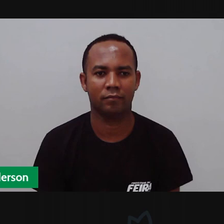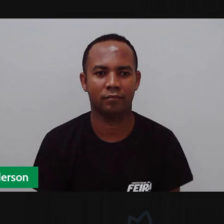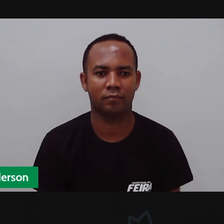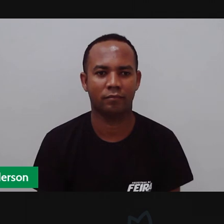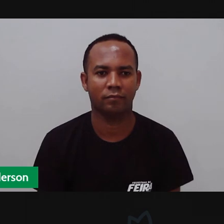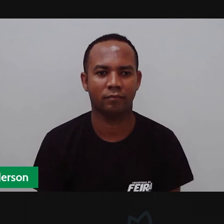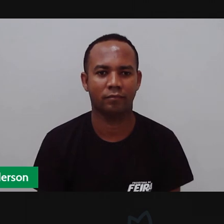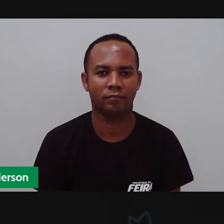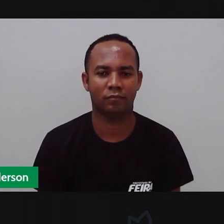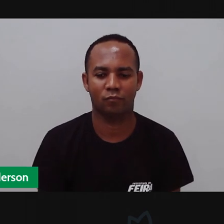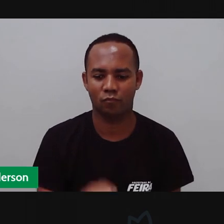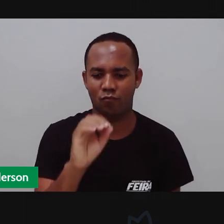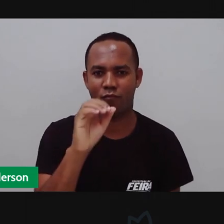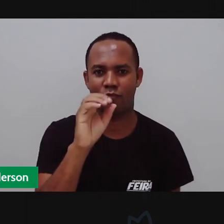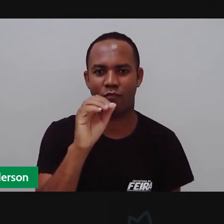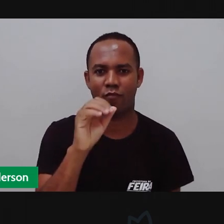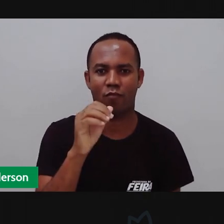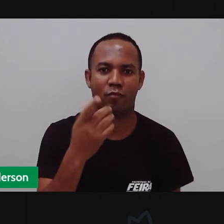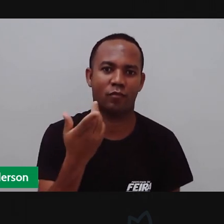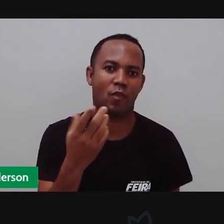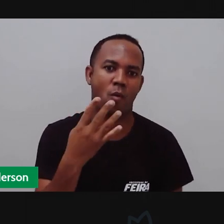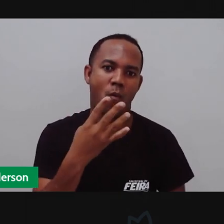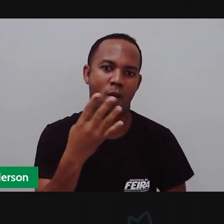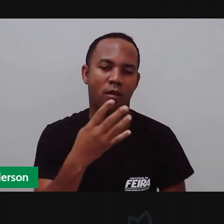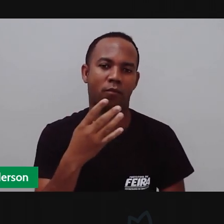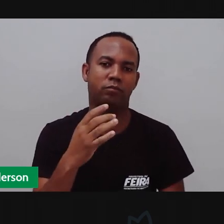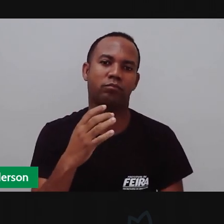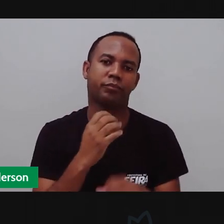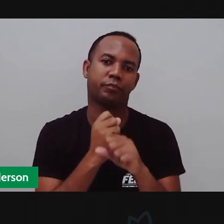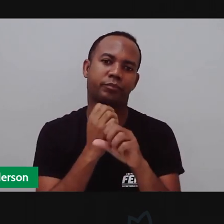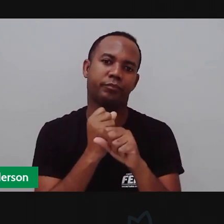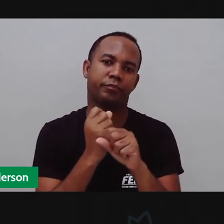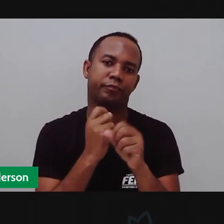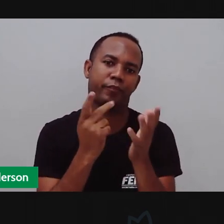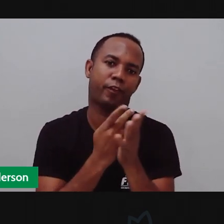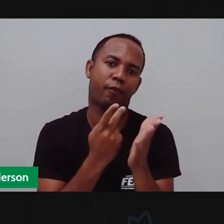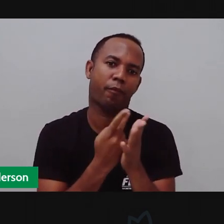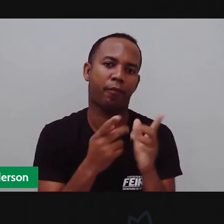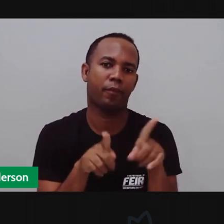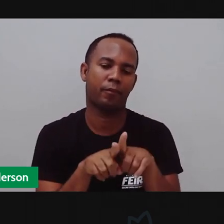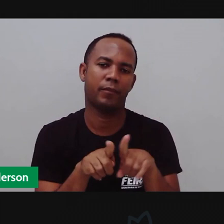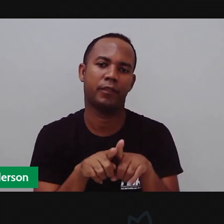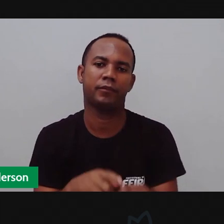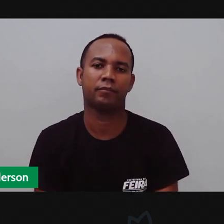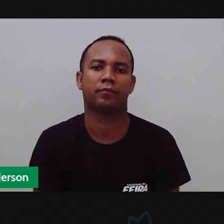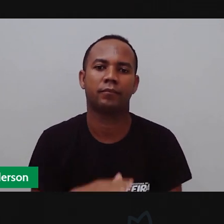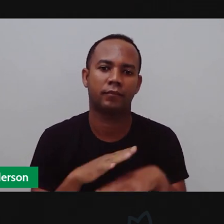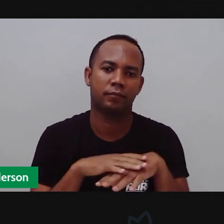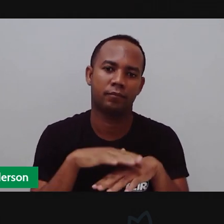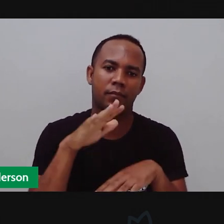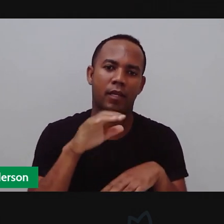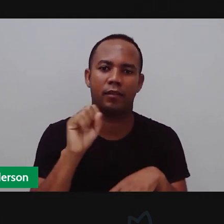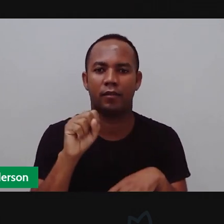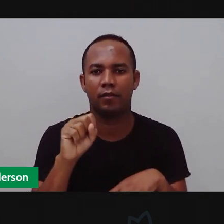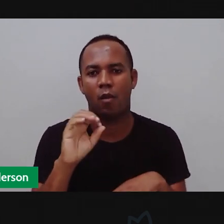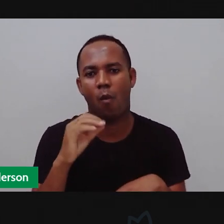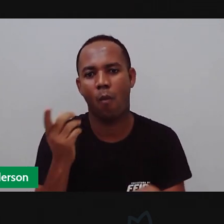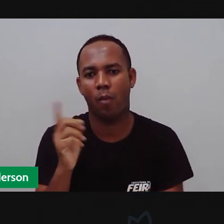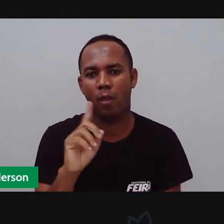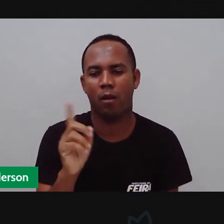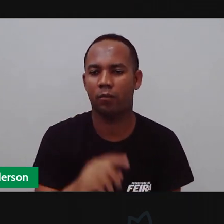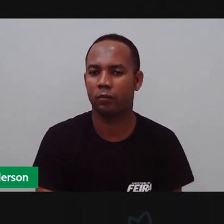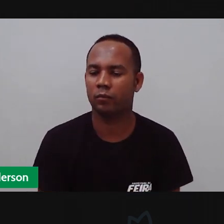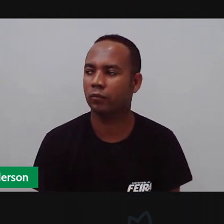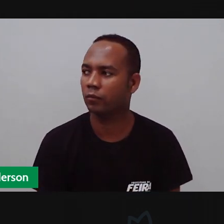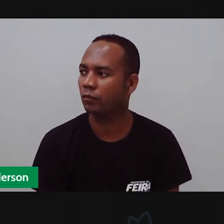A bolinha de isopor, 4 pontos. Errou, né? Foi mais que a gente colocou pra você. 2 barulhos, você